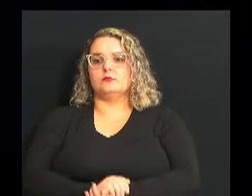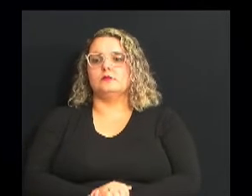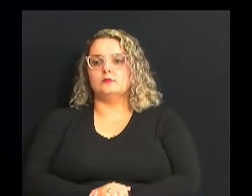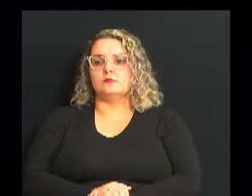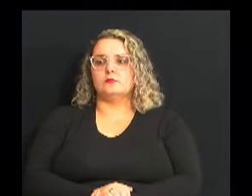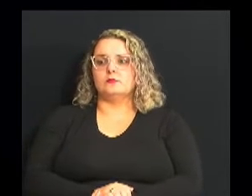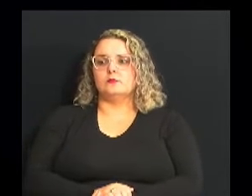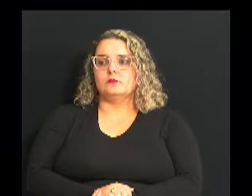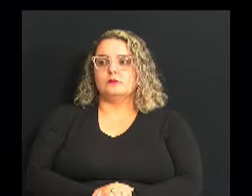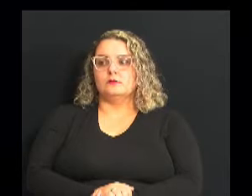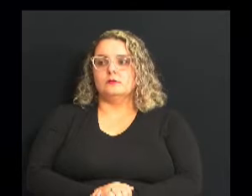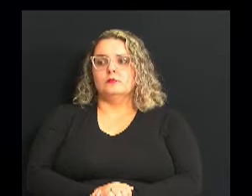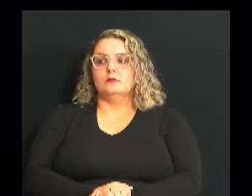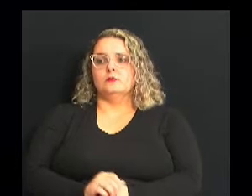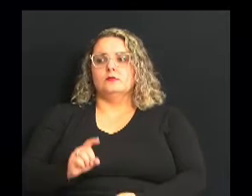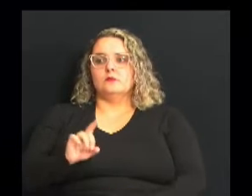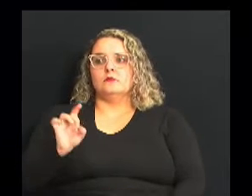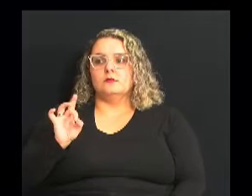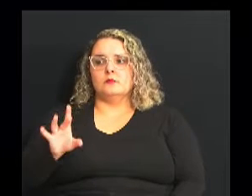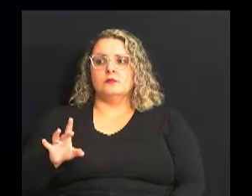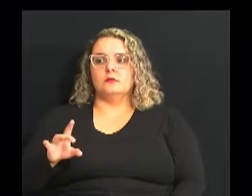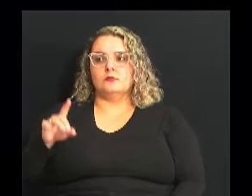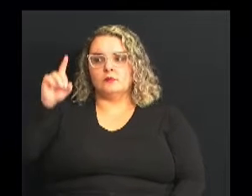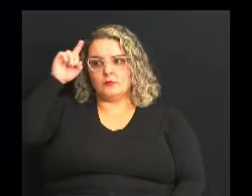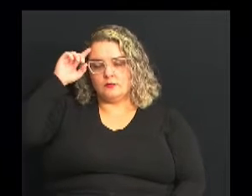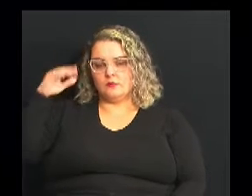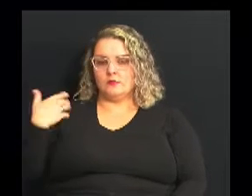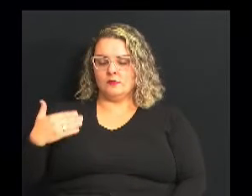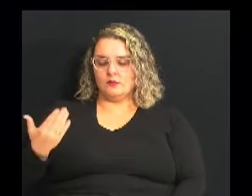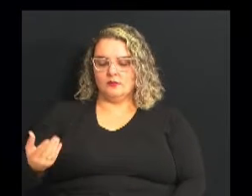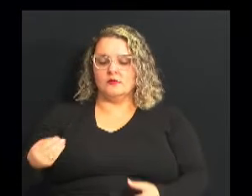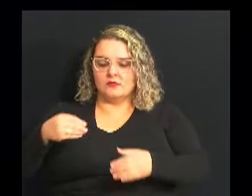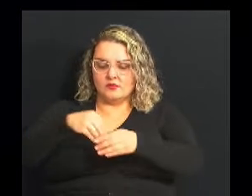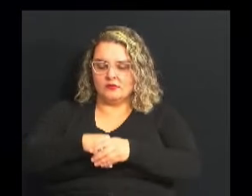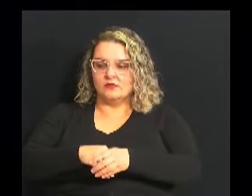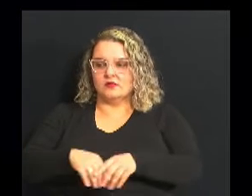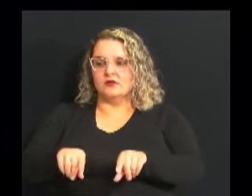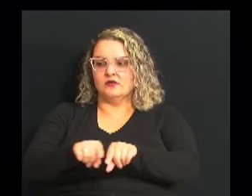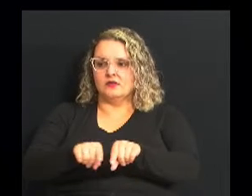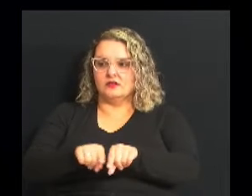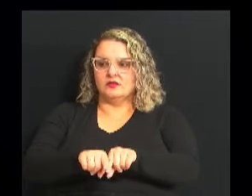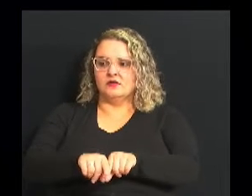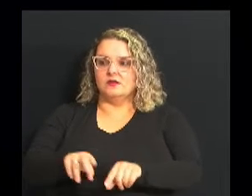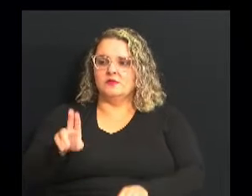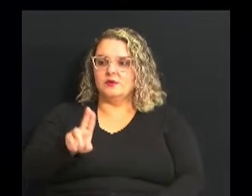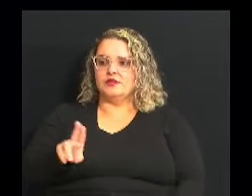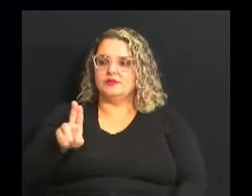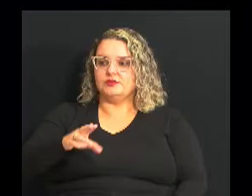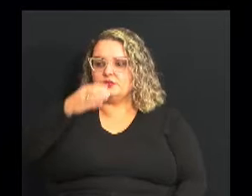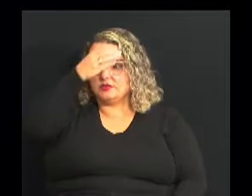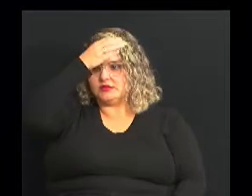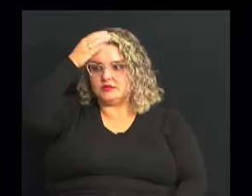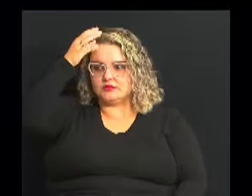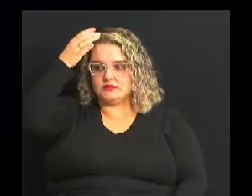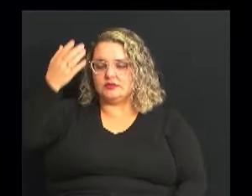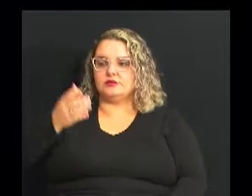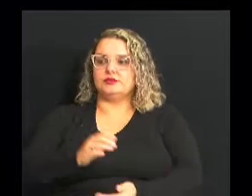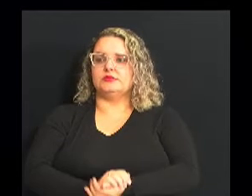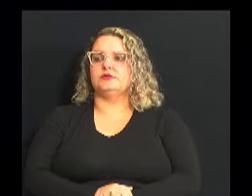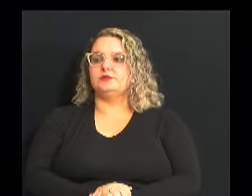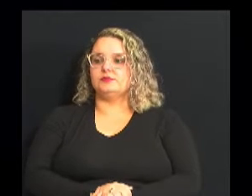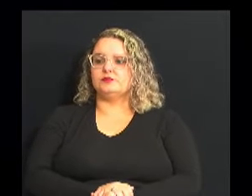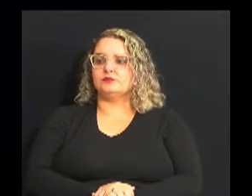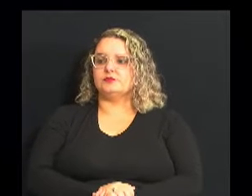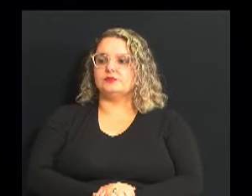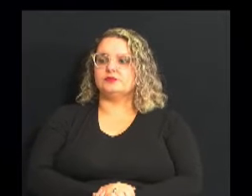nossas aplicações, desenvolvimentos internos, mas também para os usuários, né. Hoje, nosso parque